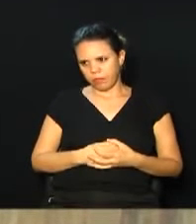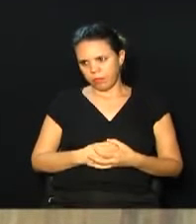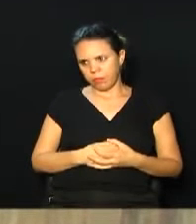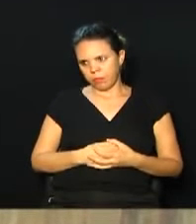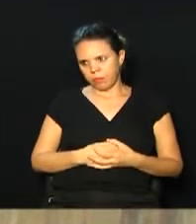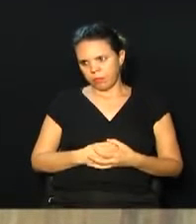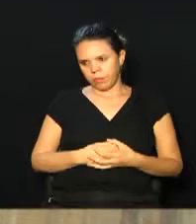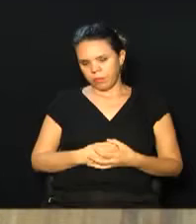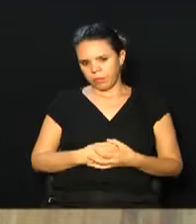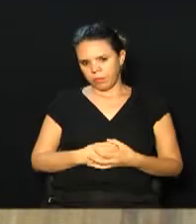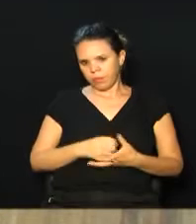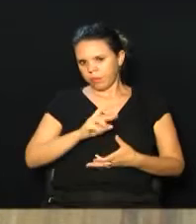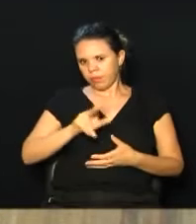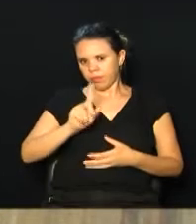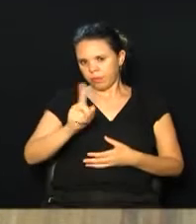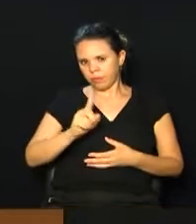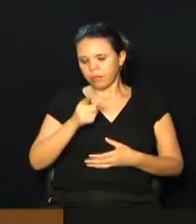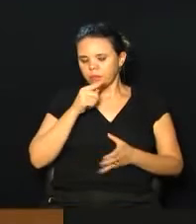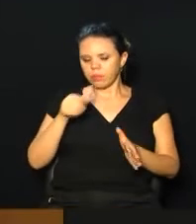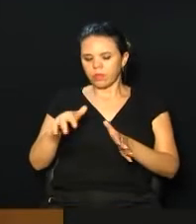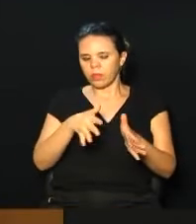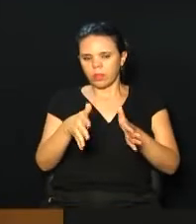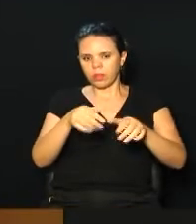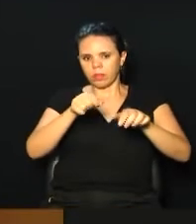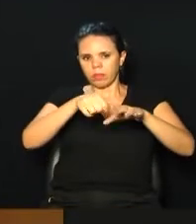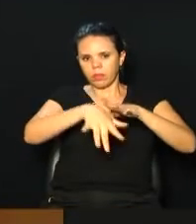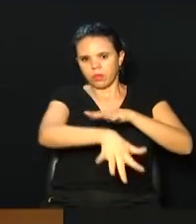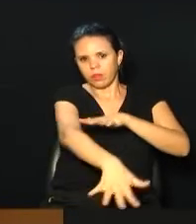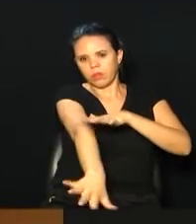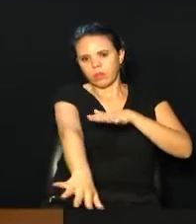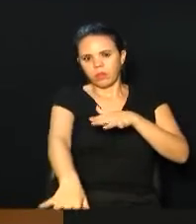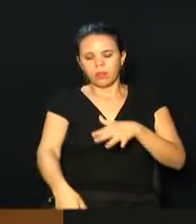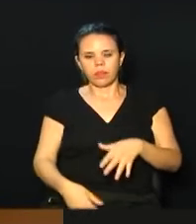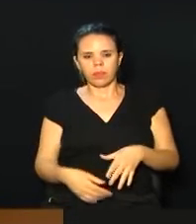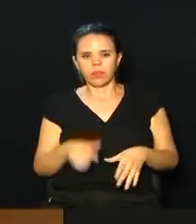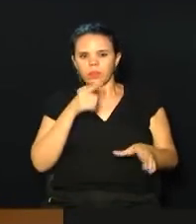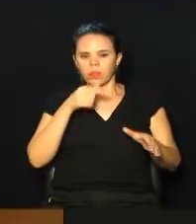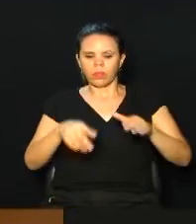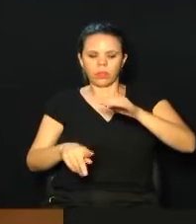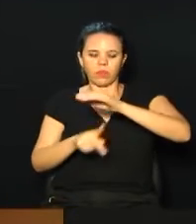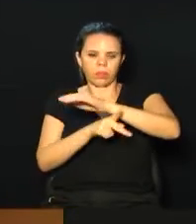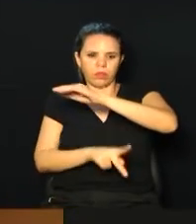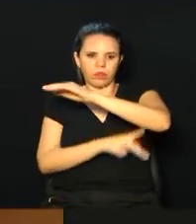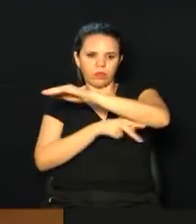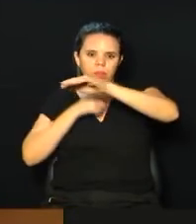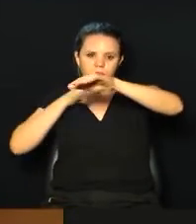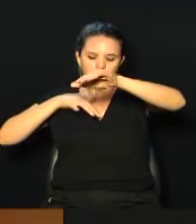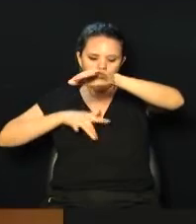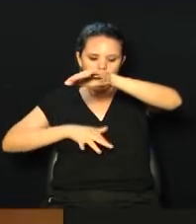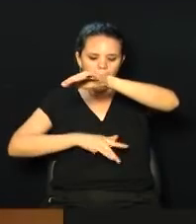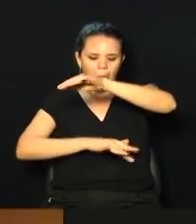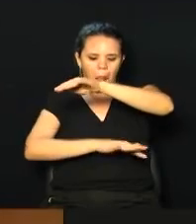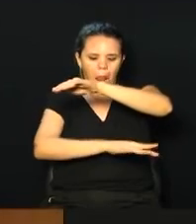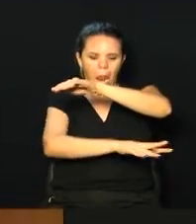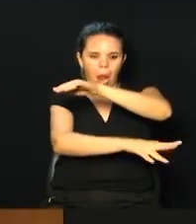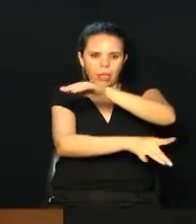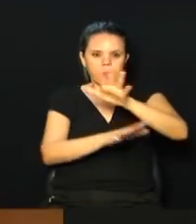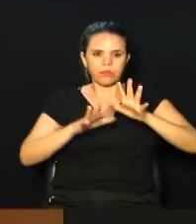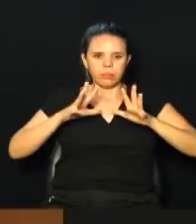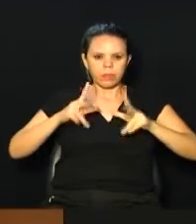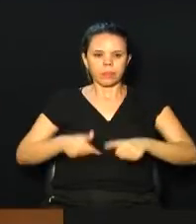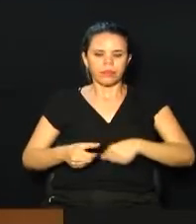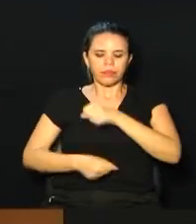Não, não é bem isso. O escoamento lá, felizmente, esse córrego, ele foi desassoreado